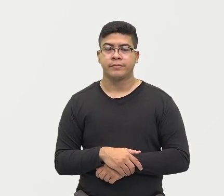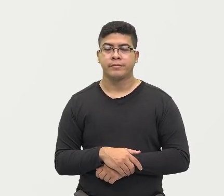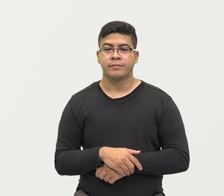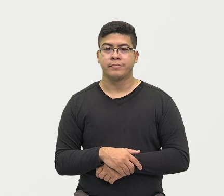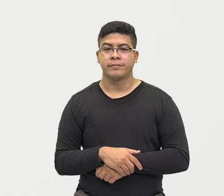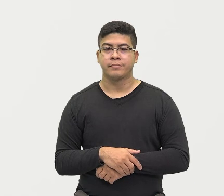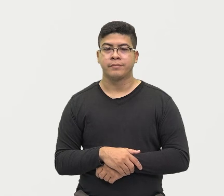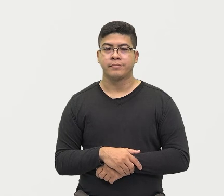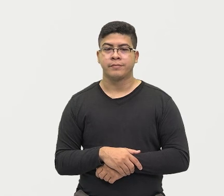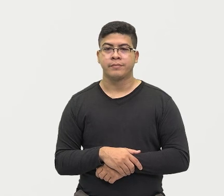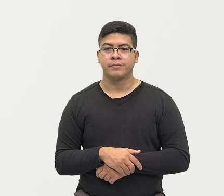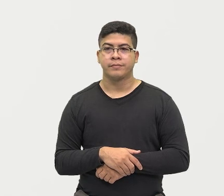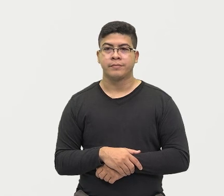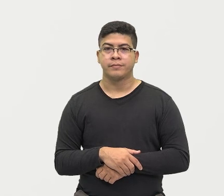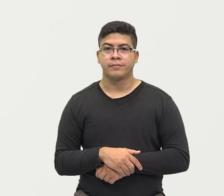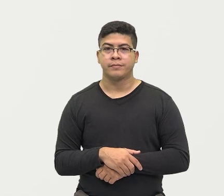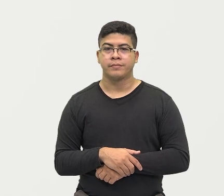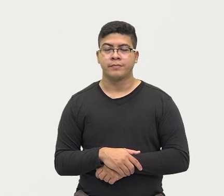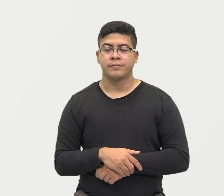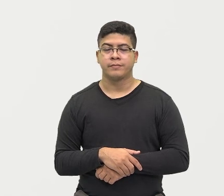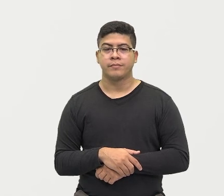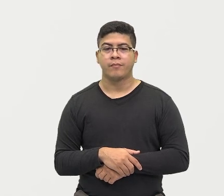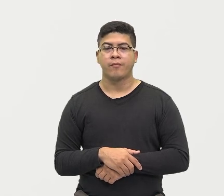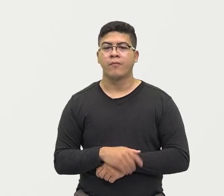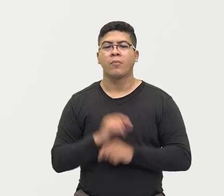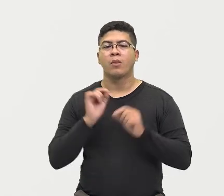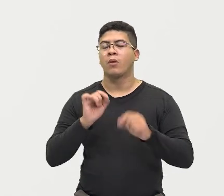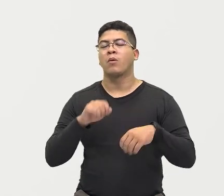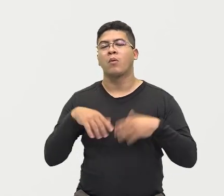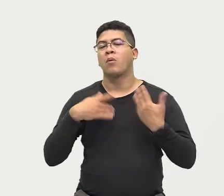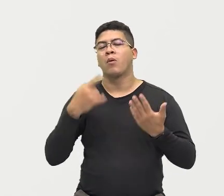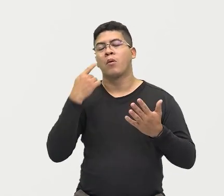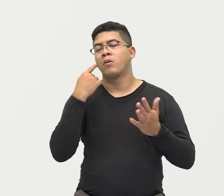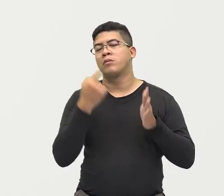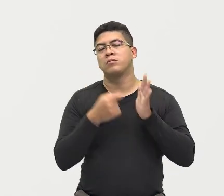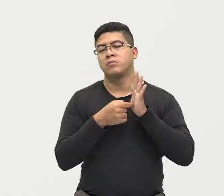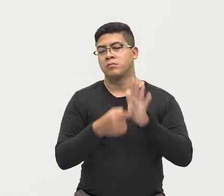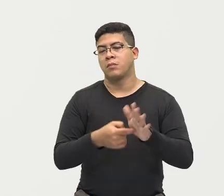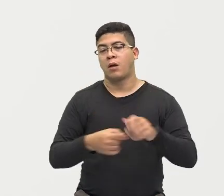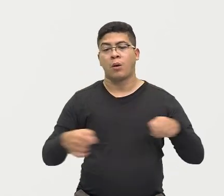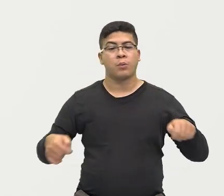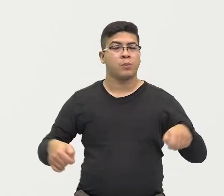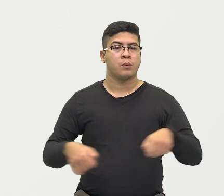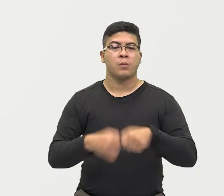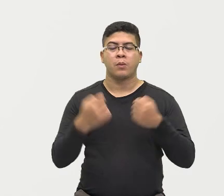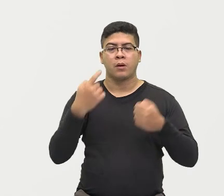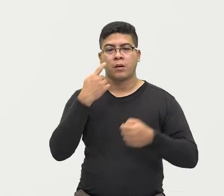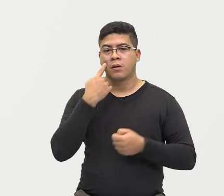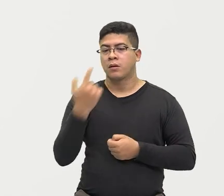Então, olha só, o que ele vai falar ali sobre quebra do conceito na linguagem. Então, notem que a linguagem